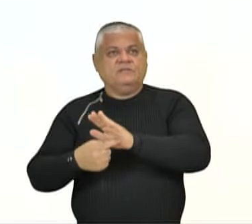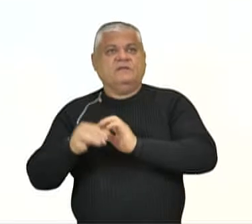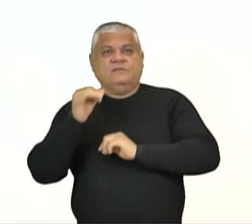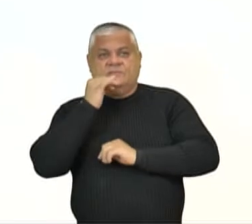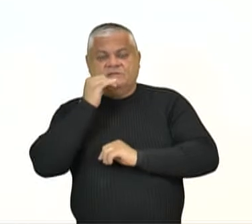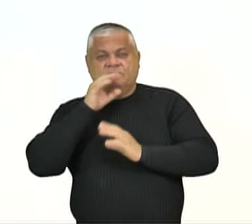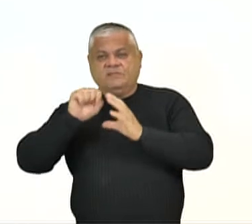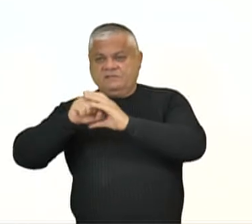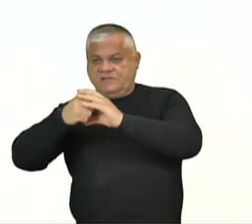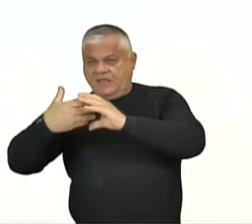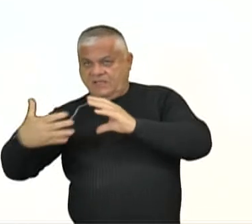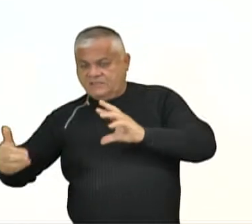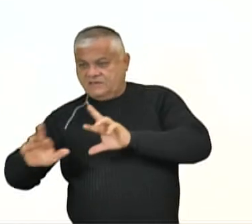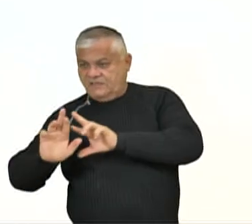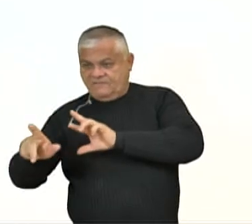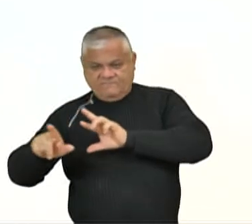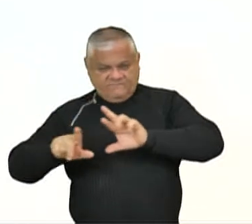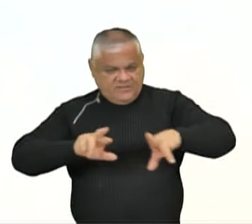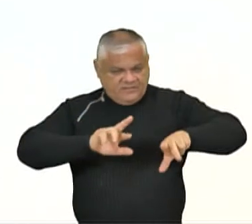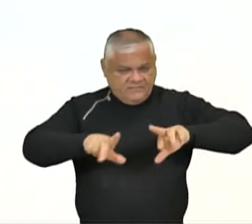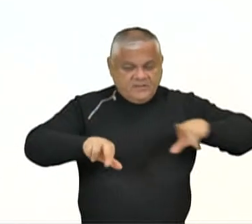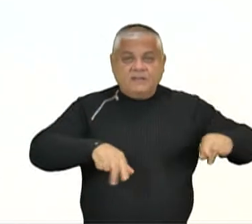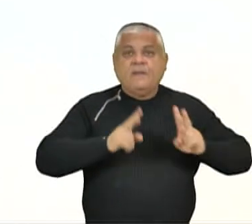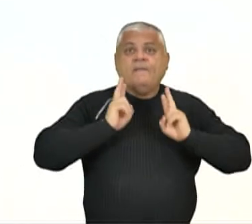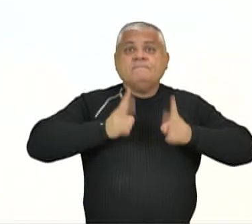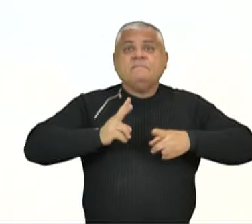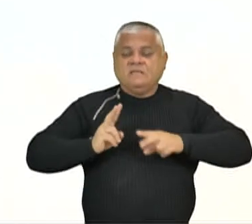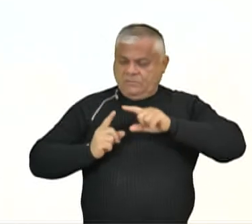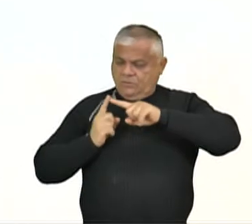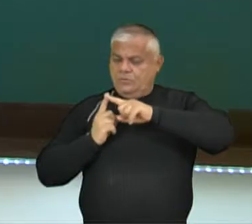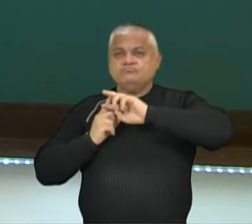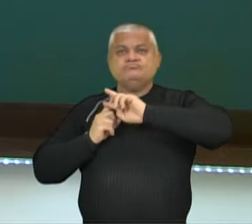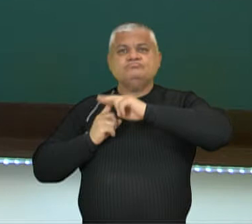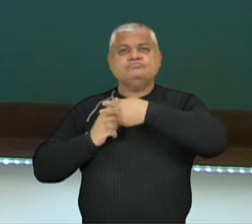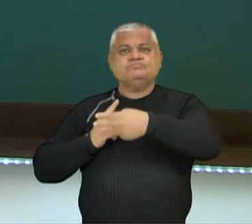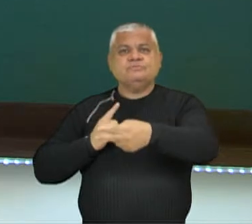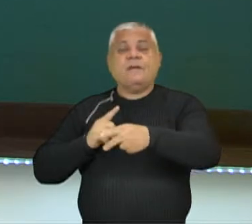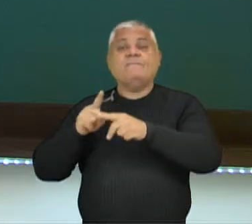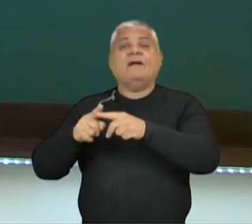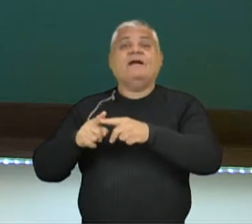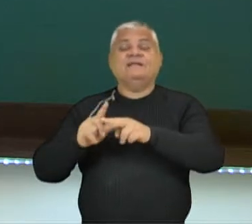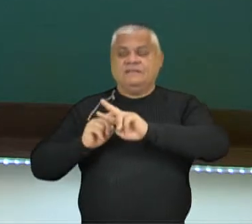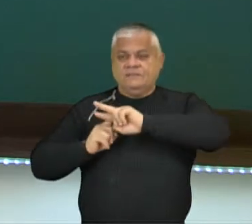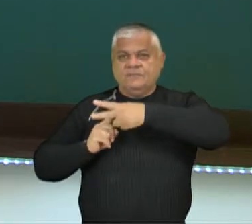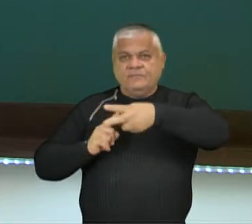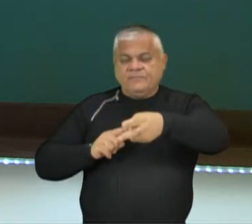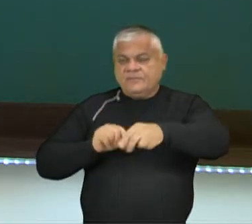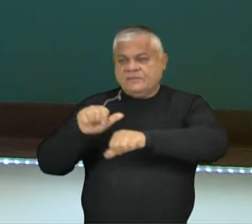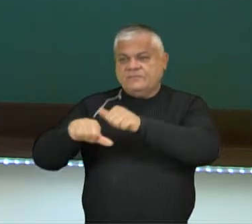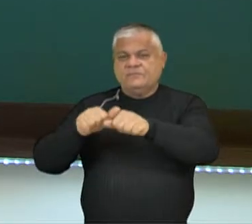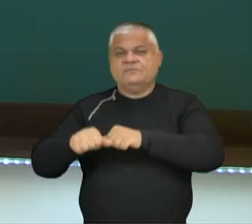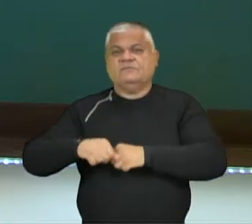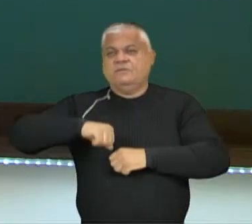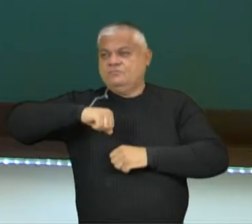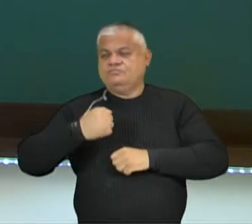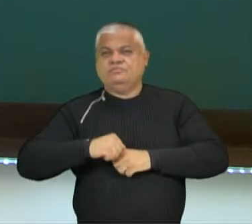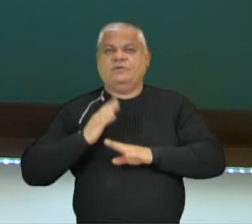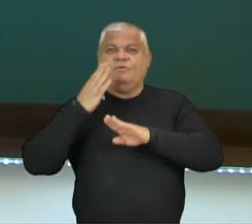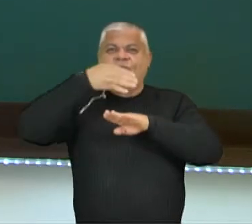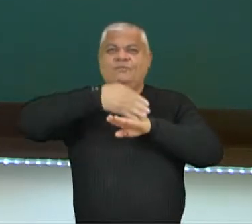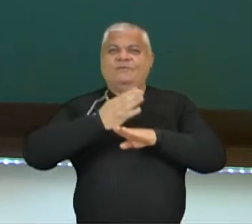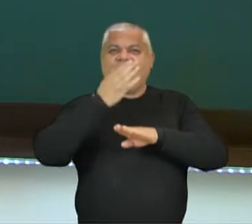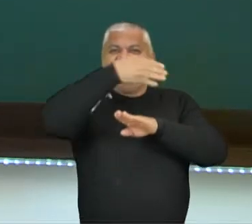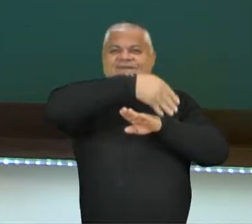ter características diferentes a partir da mesma origem evolutiva, por causa do ancestral. Então, a nadadeira de um golfinho, a asa de